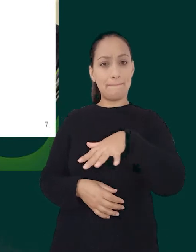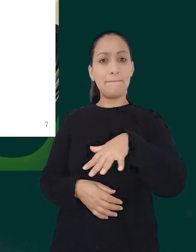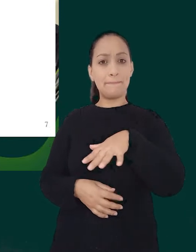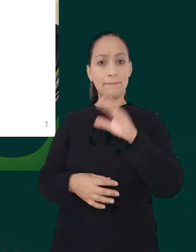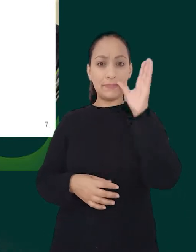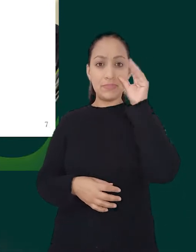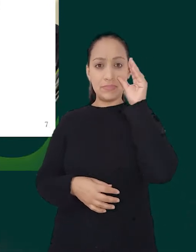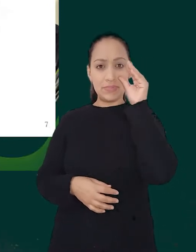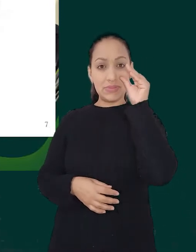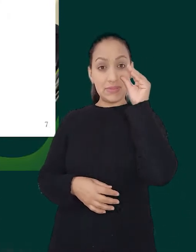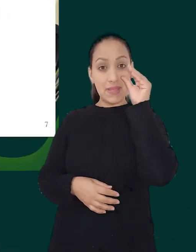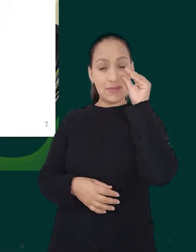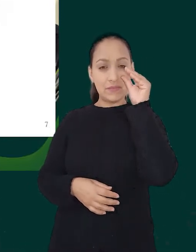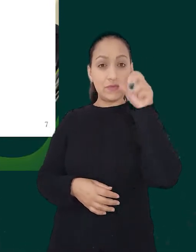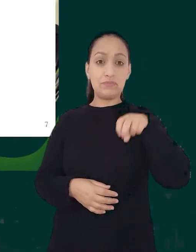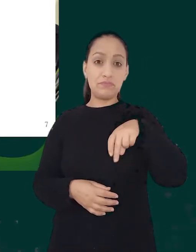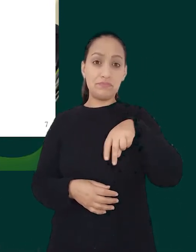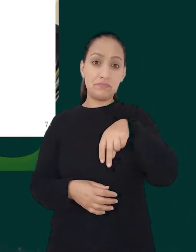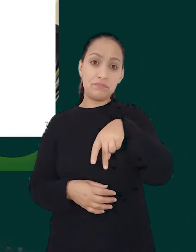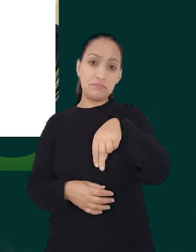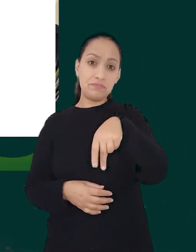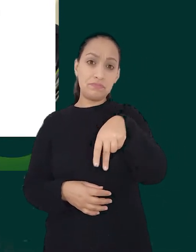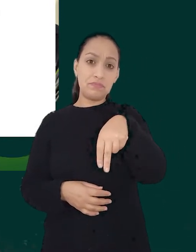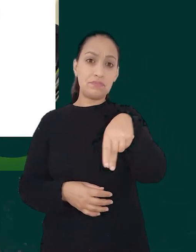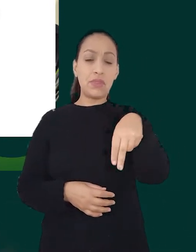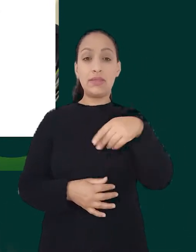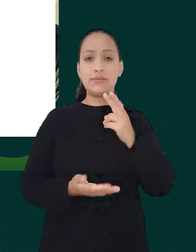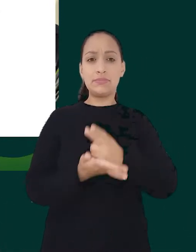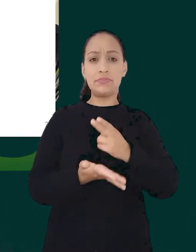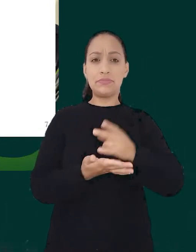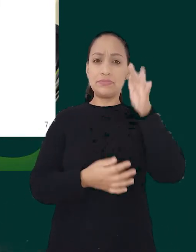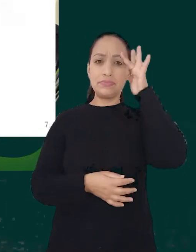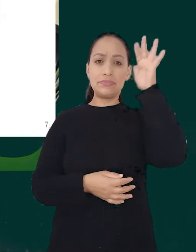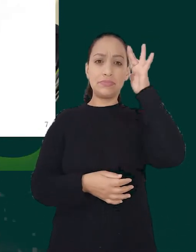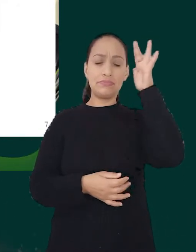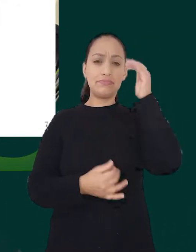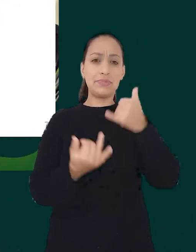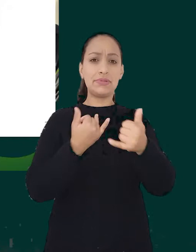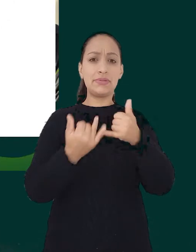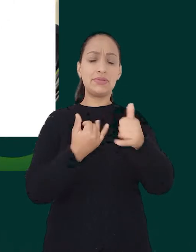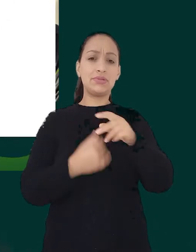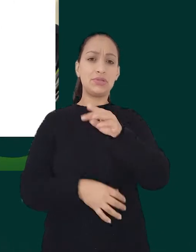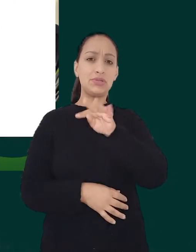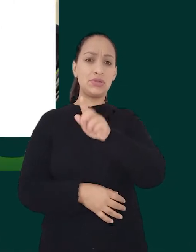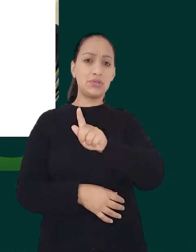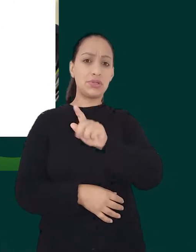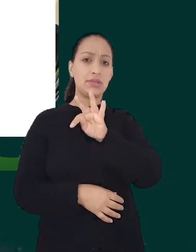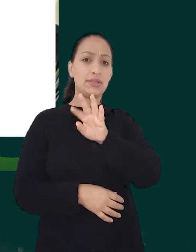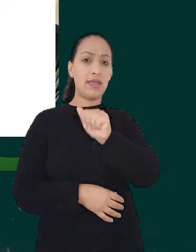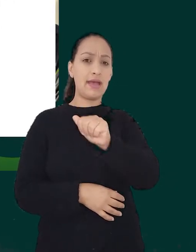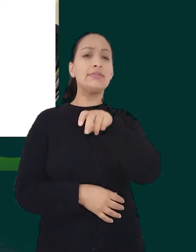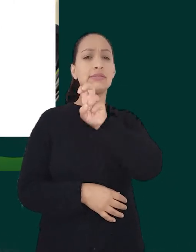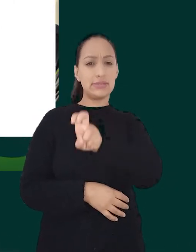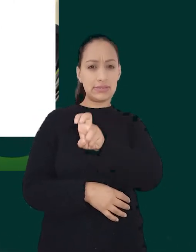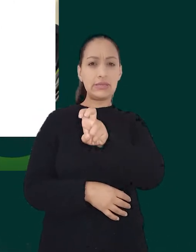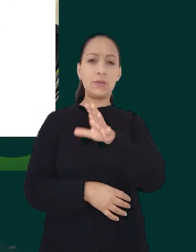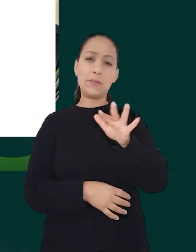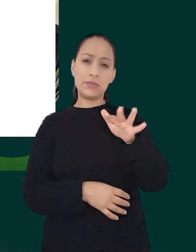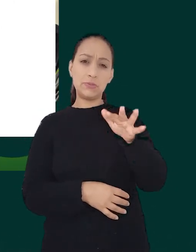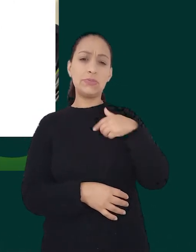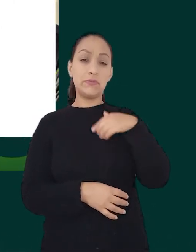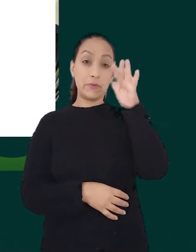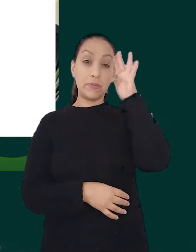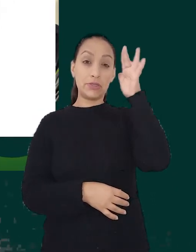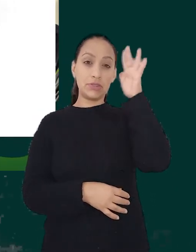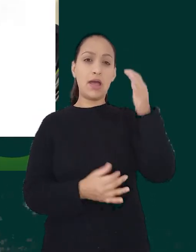ele observa, né? Então ele está caminhando aqui. Vamos sempre imaginar, no caso, um Skyrim ou um GTA V nesses